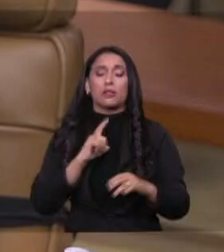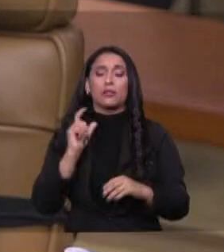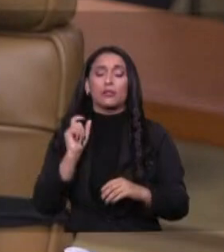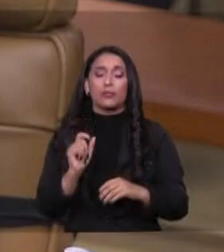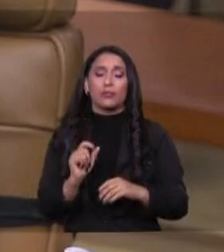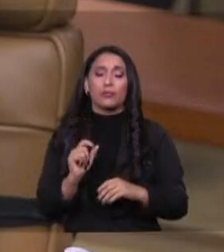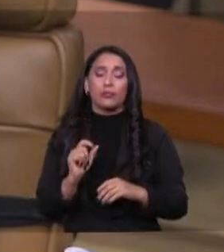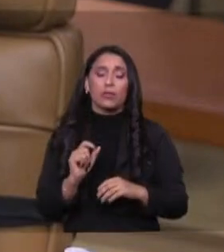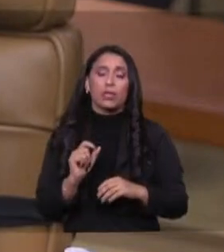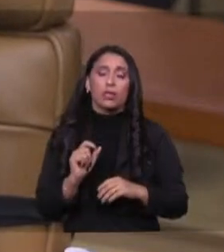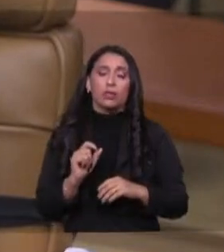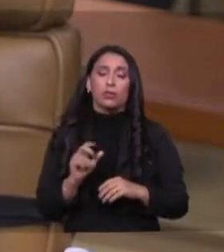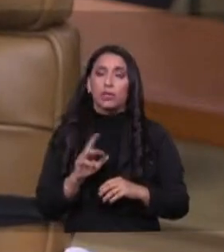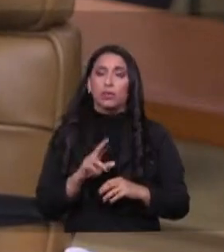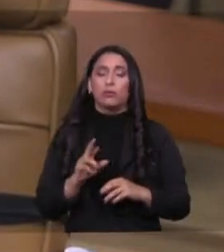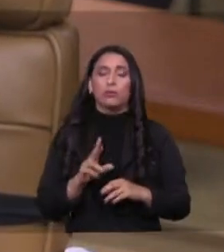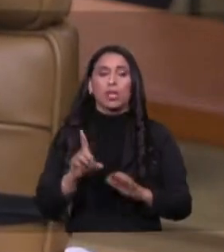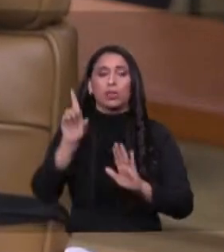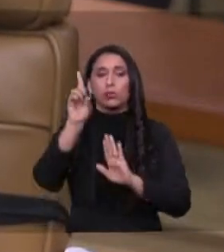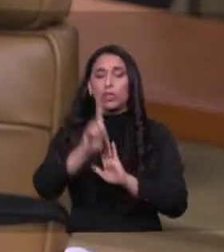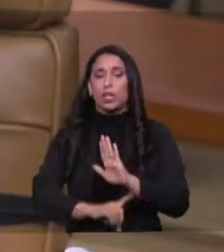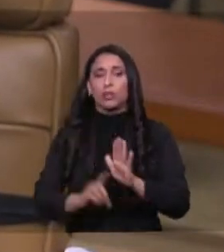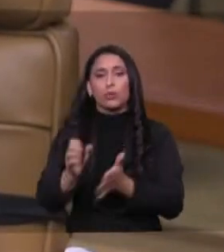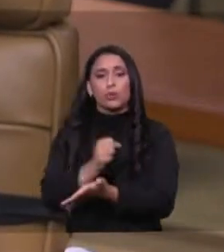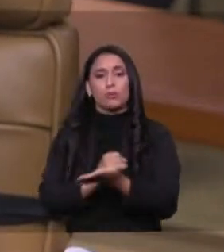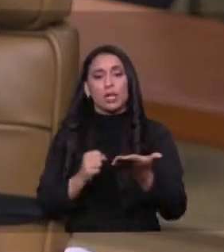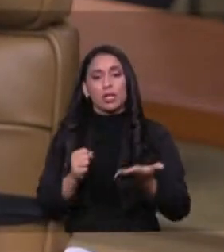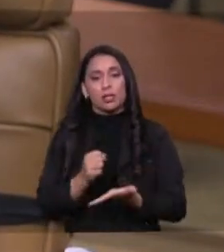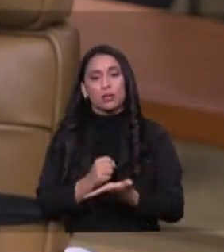situação de não plenitude de direitos básicos,